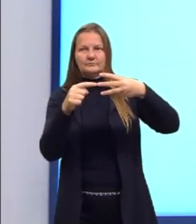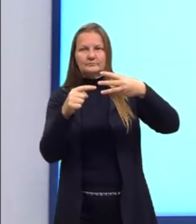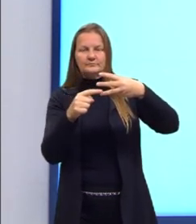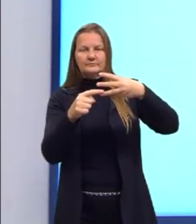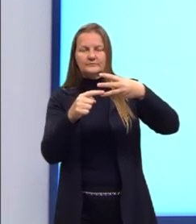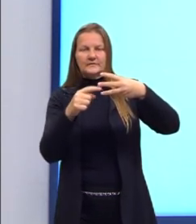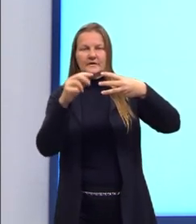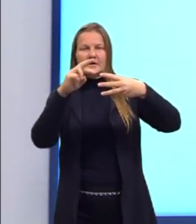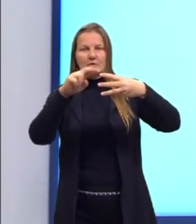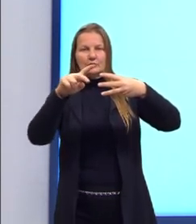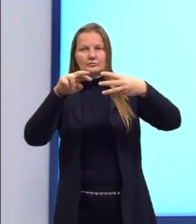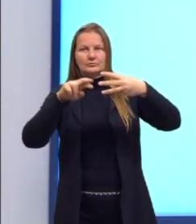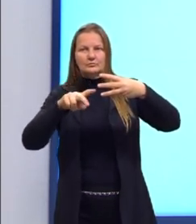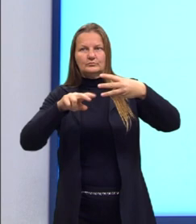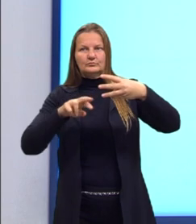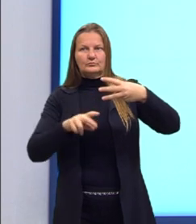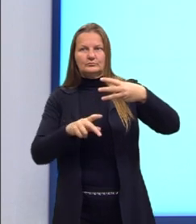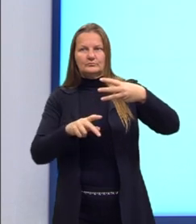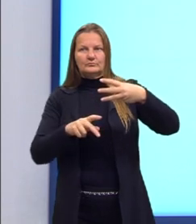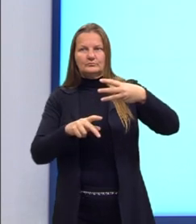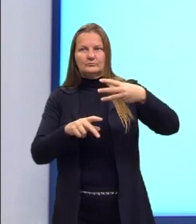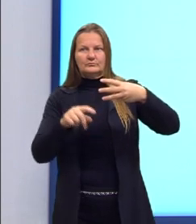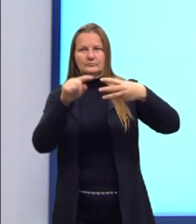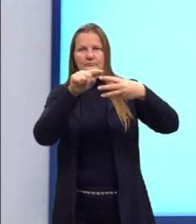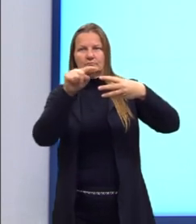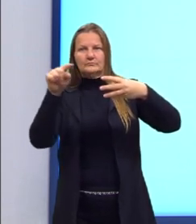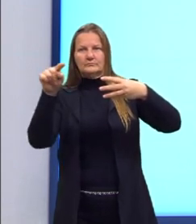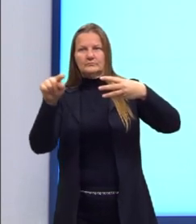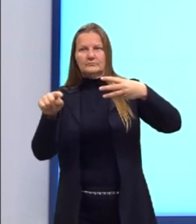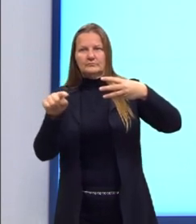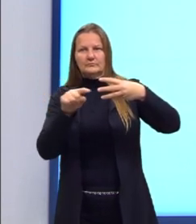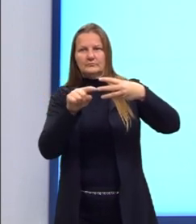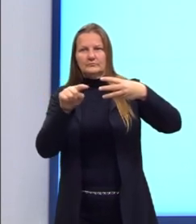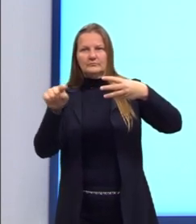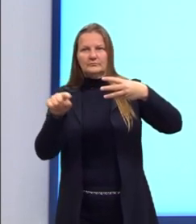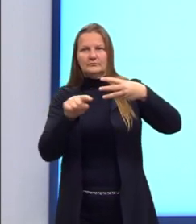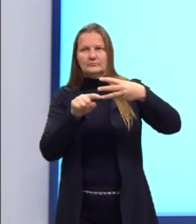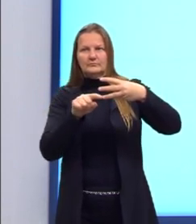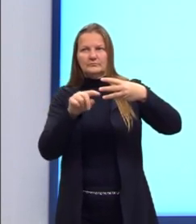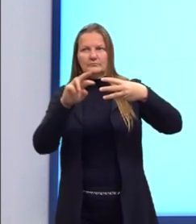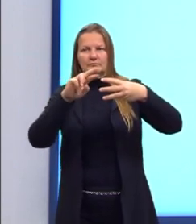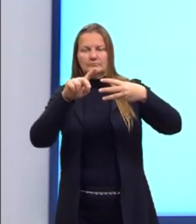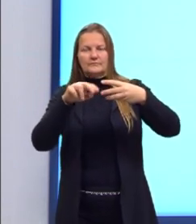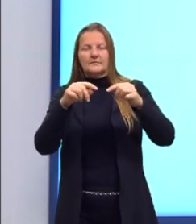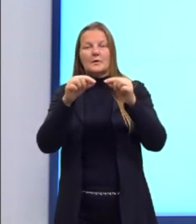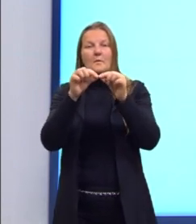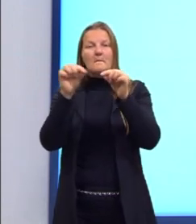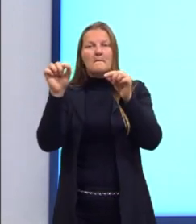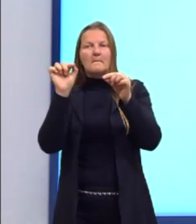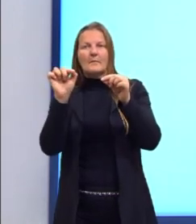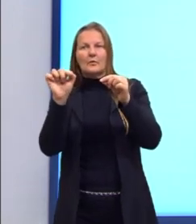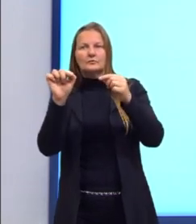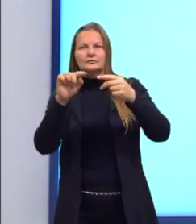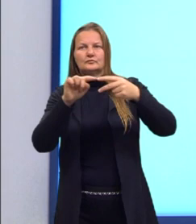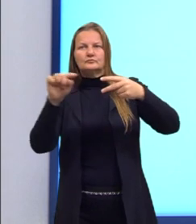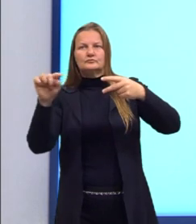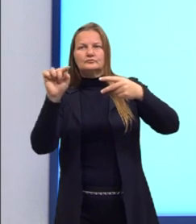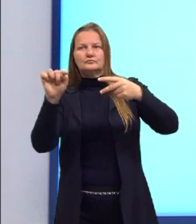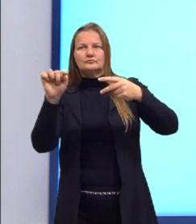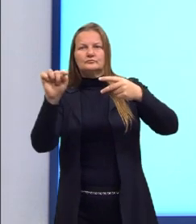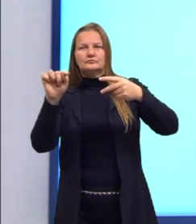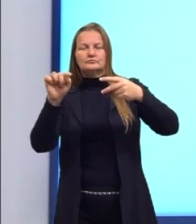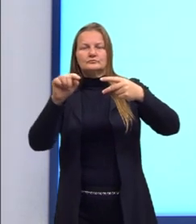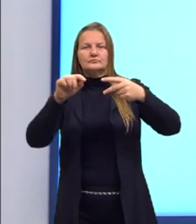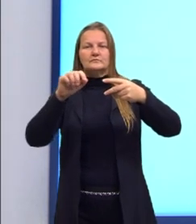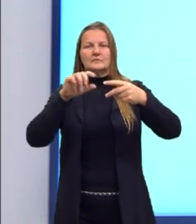medida em três locais diferentes nesse circuito tá então se eu fizer a medida aqui neste exato ponto que que eu vou ter